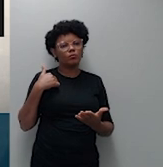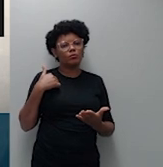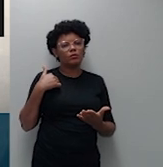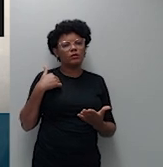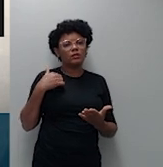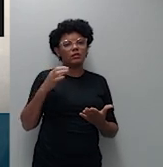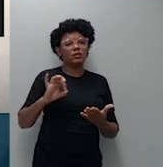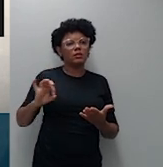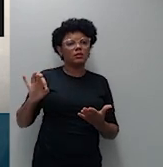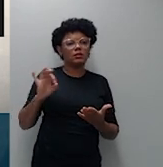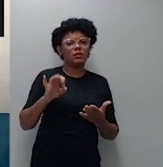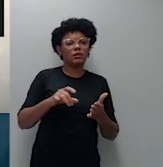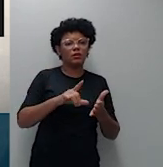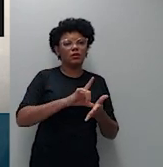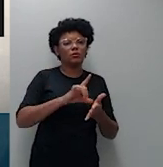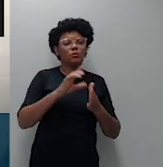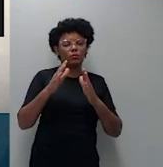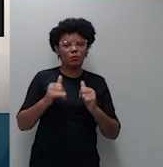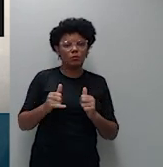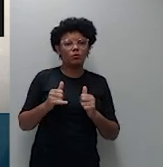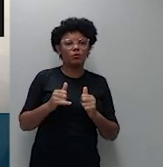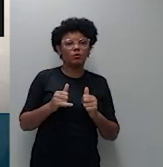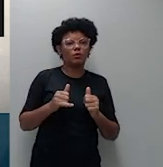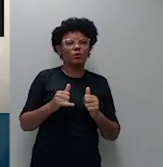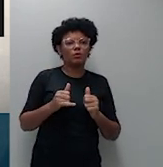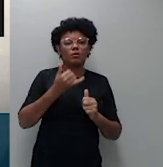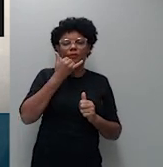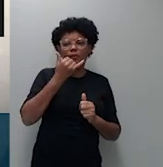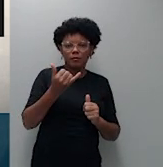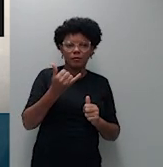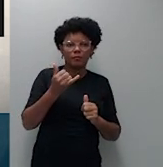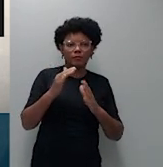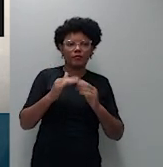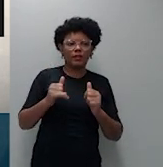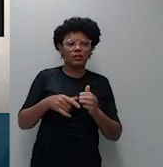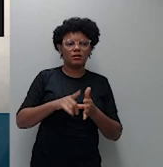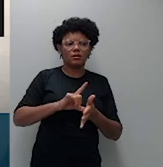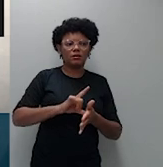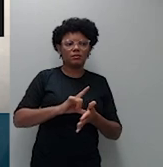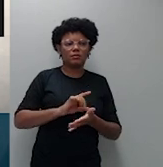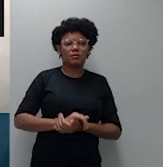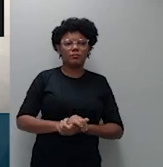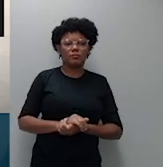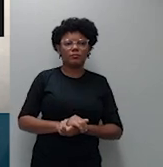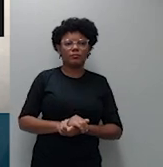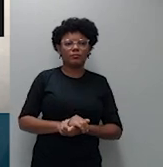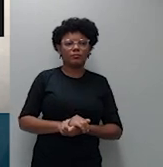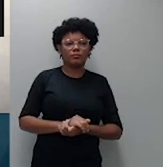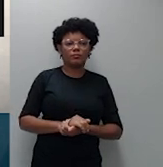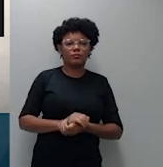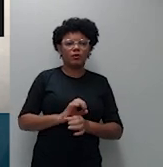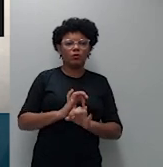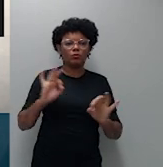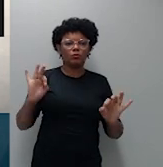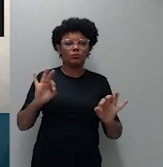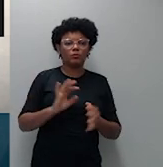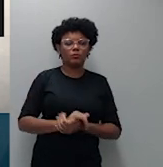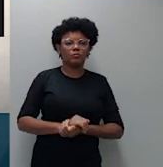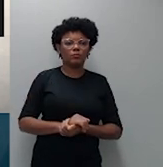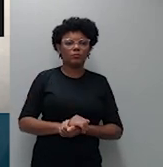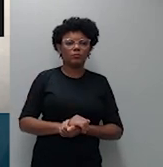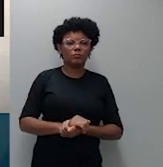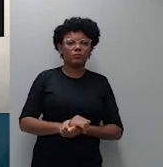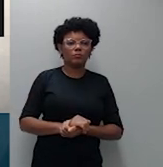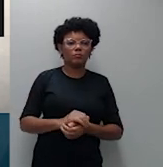fazer antes eu peço venha para pedir Vista antecipada aí eu peço vista dos